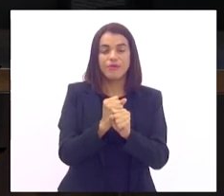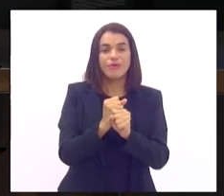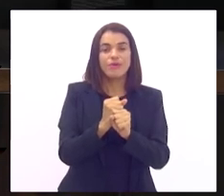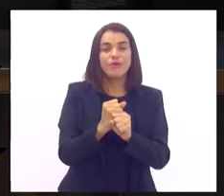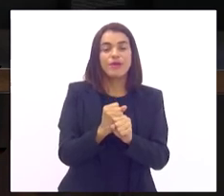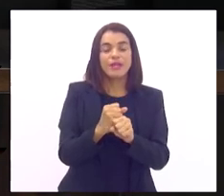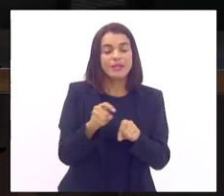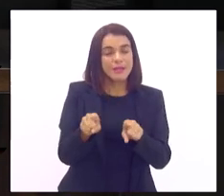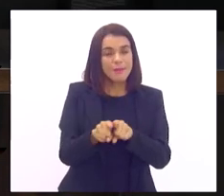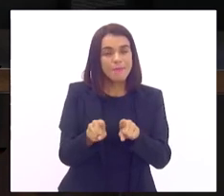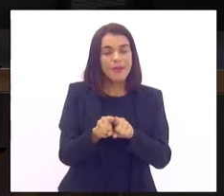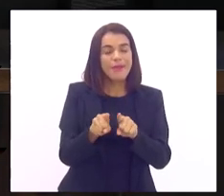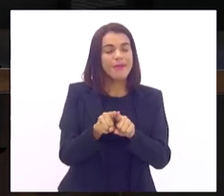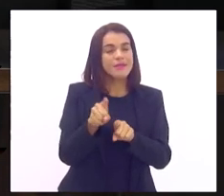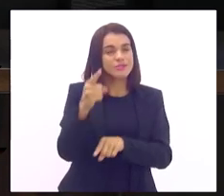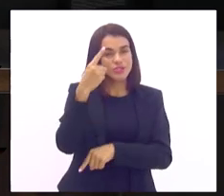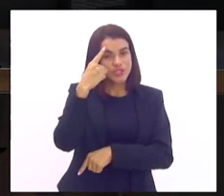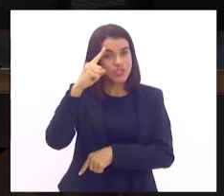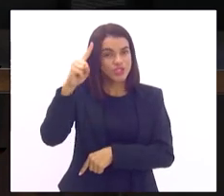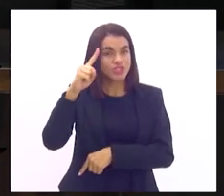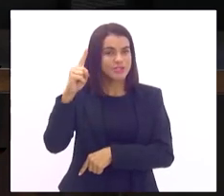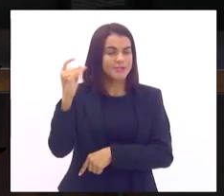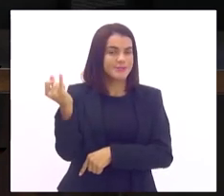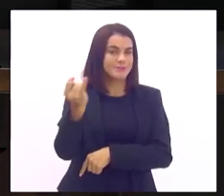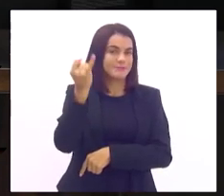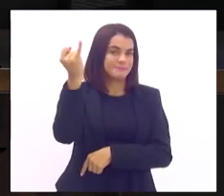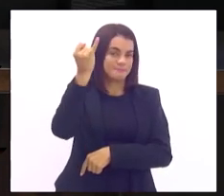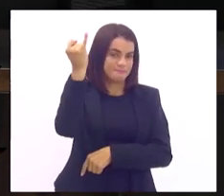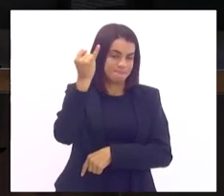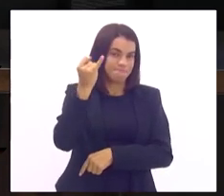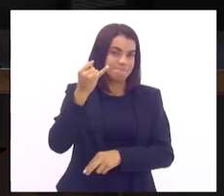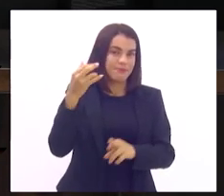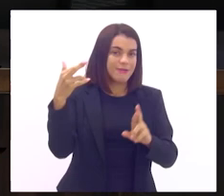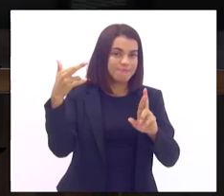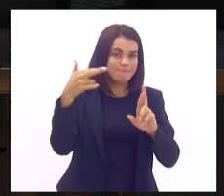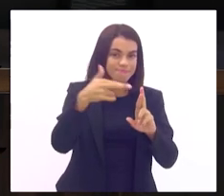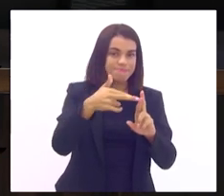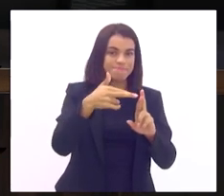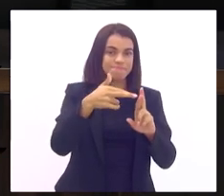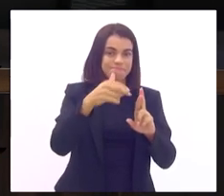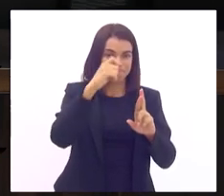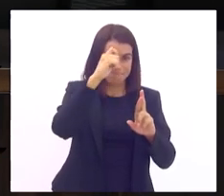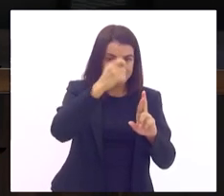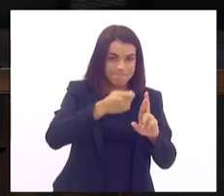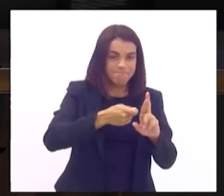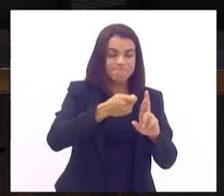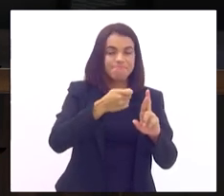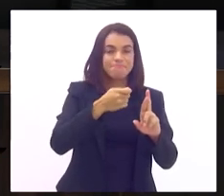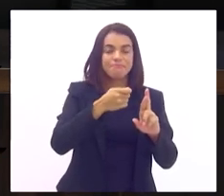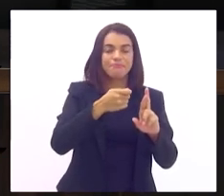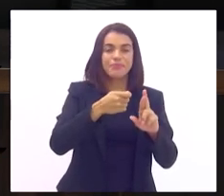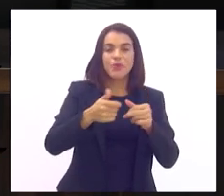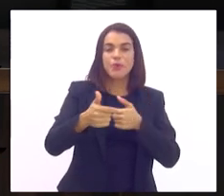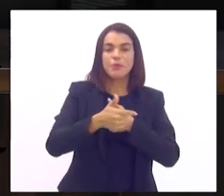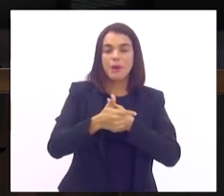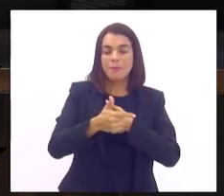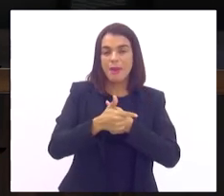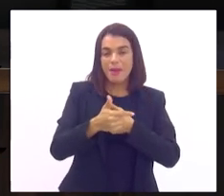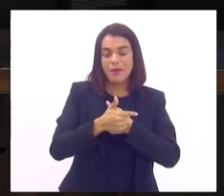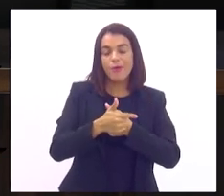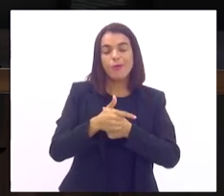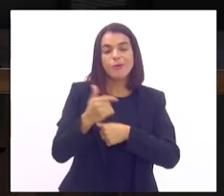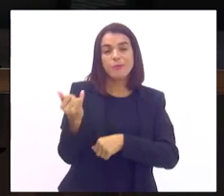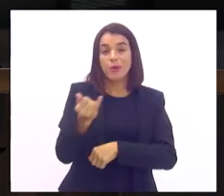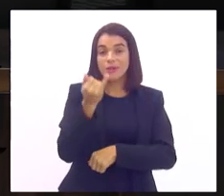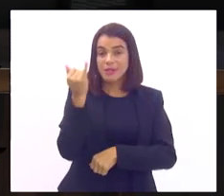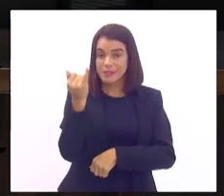essas datas simbólicas, elas são importantes, né, para referendar, né, o papel cada vez mais